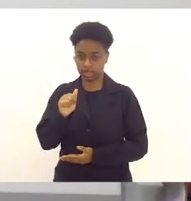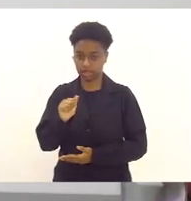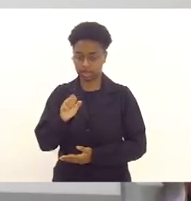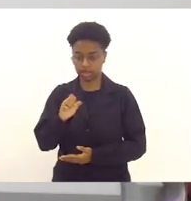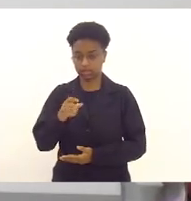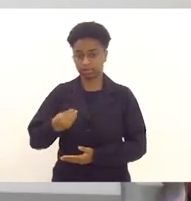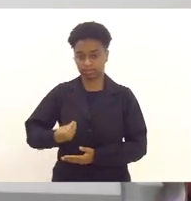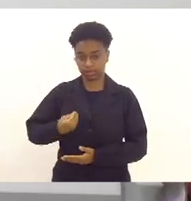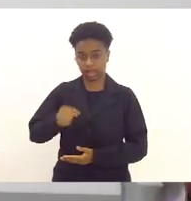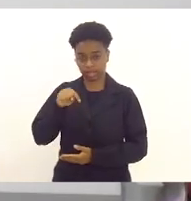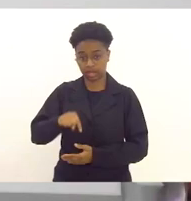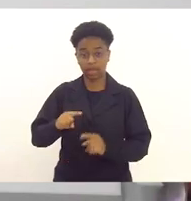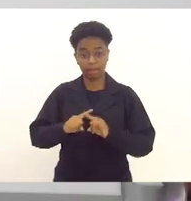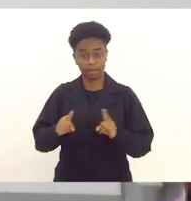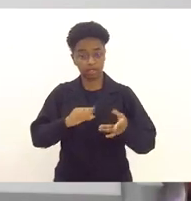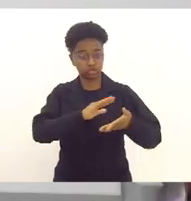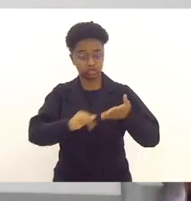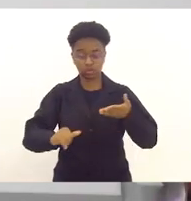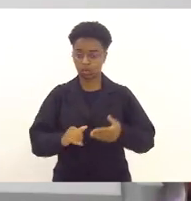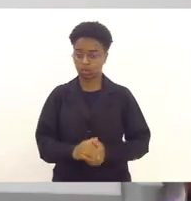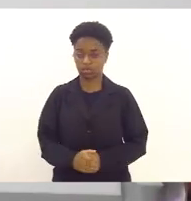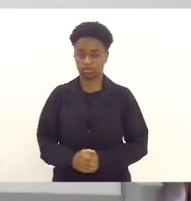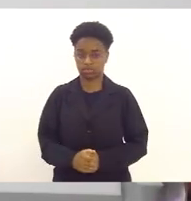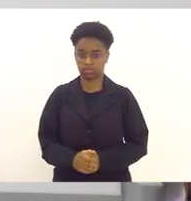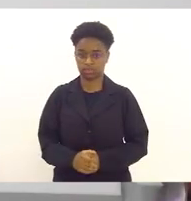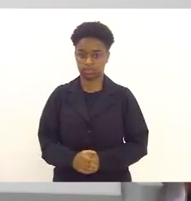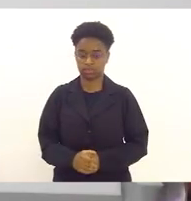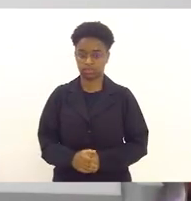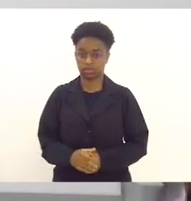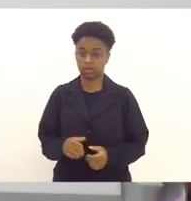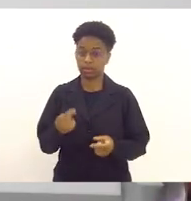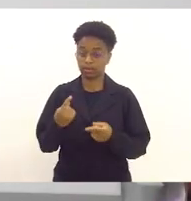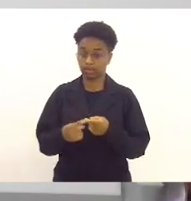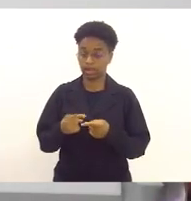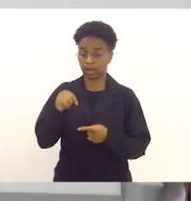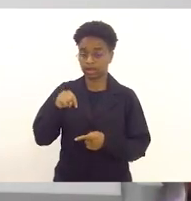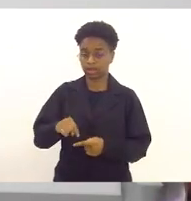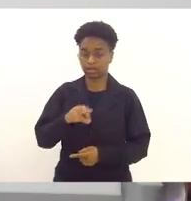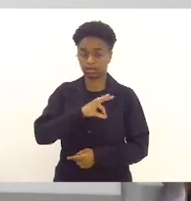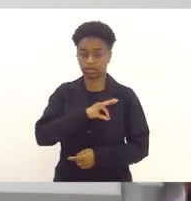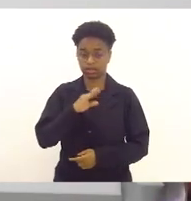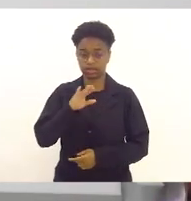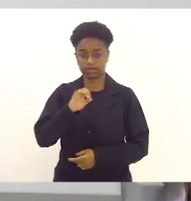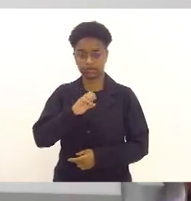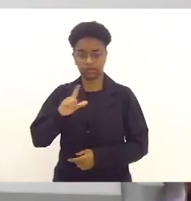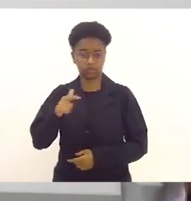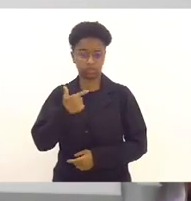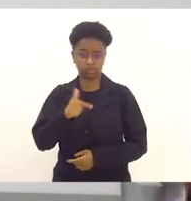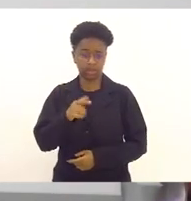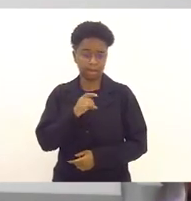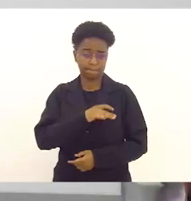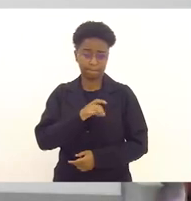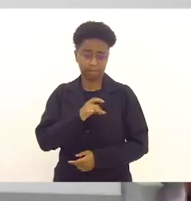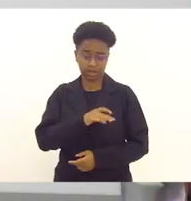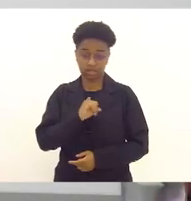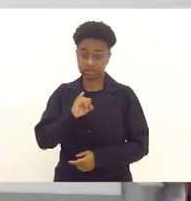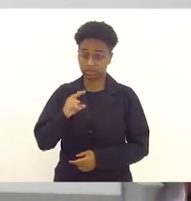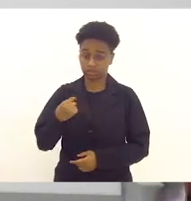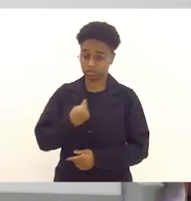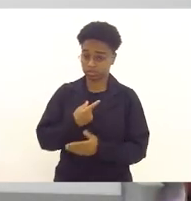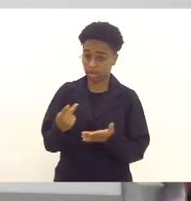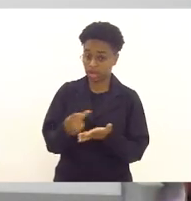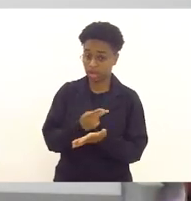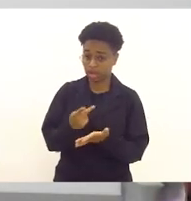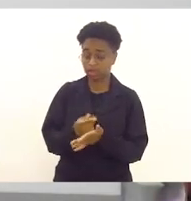e foi cortado na carne né a gente da Polícia Civil não tem medo de que se estamos errando